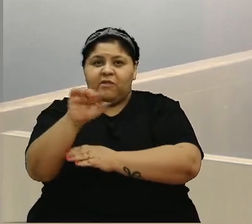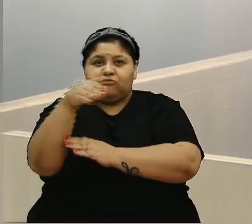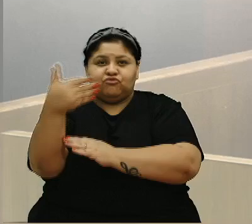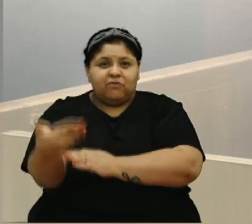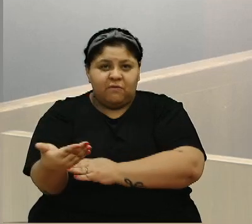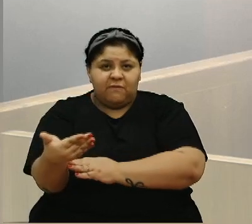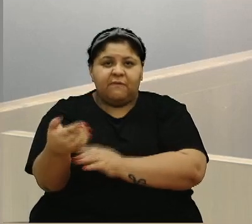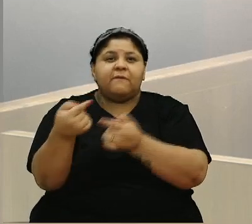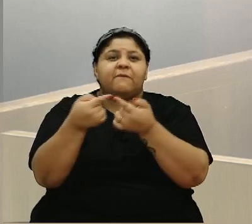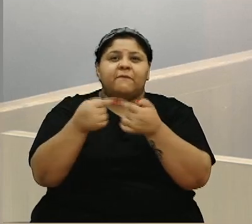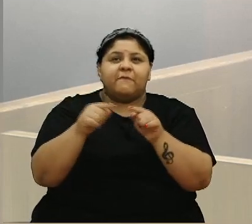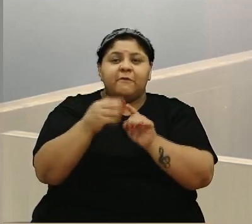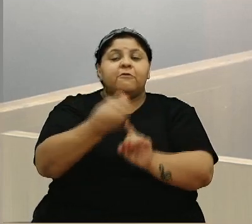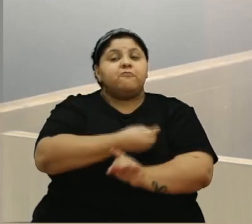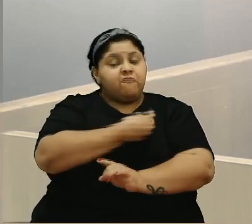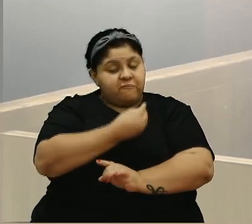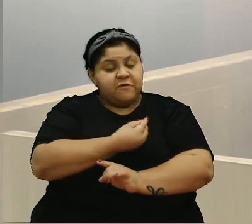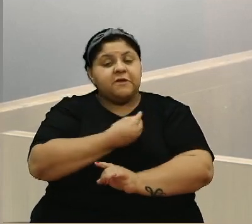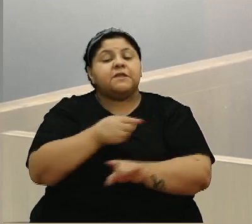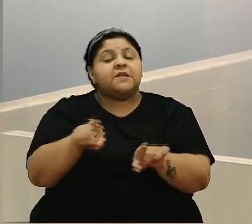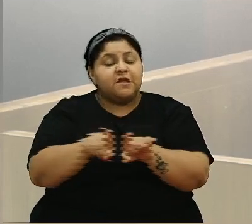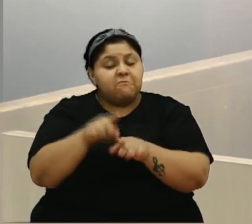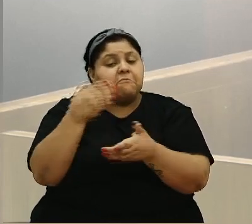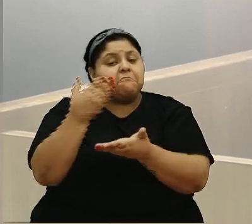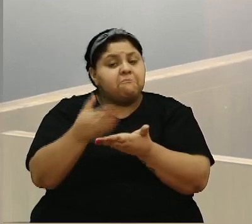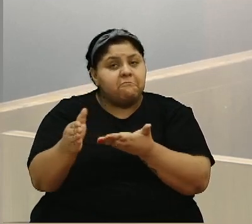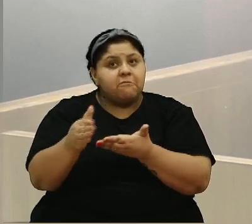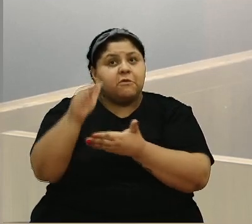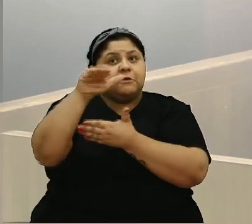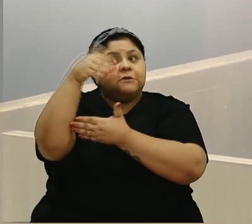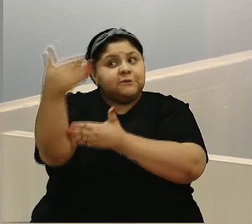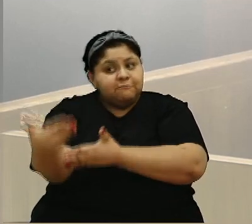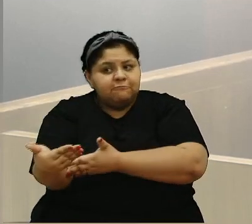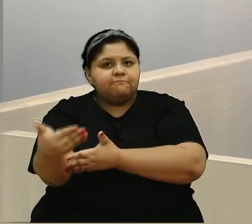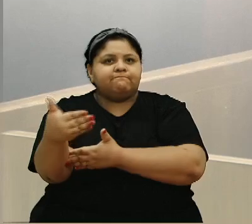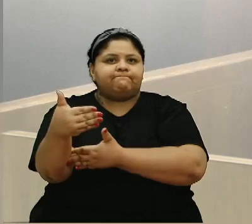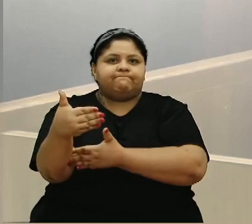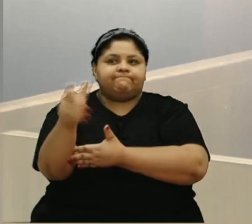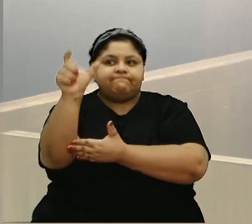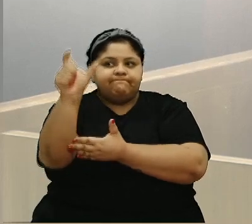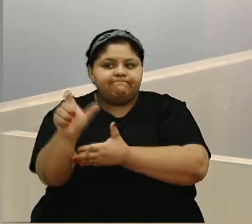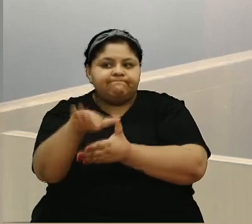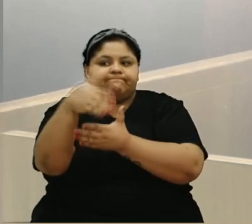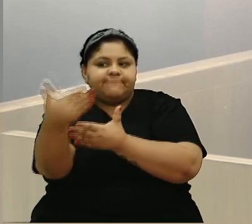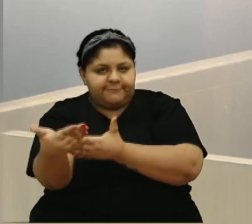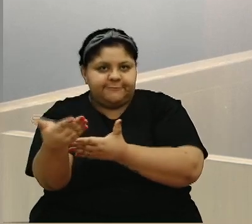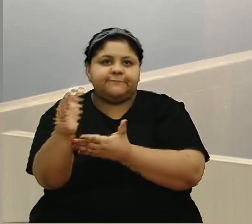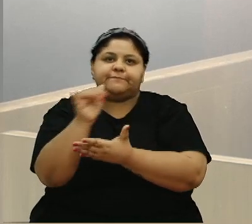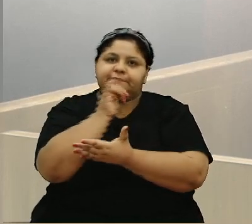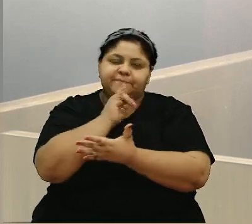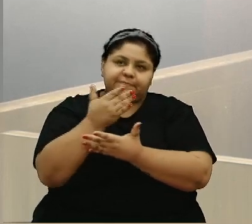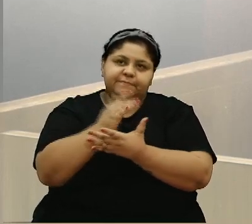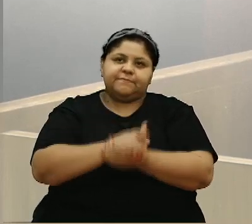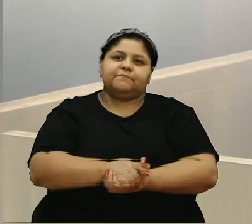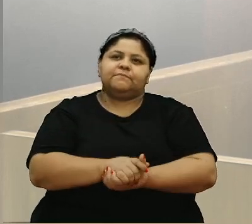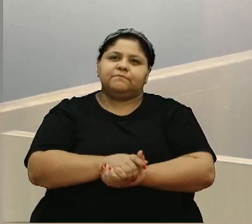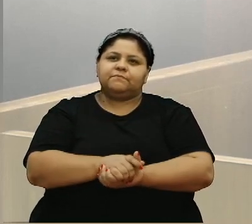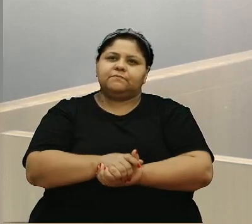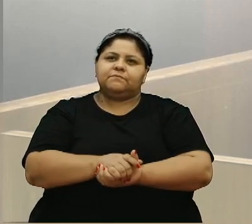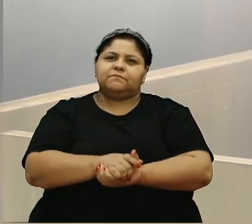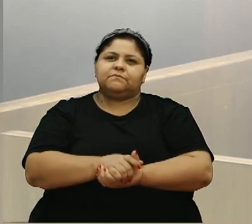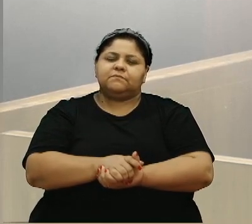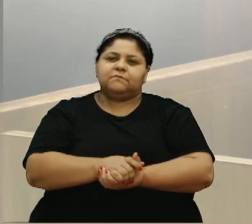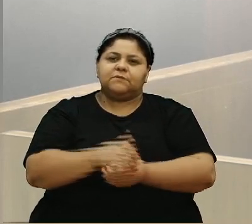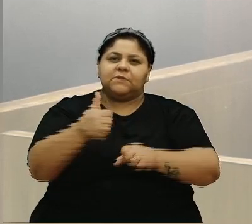patrimônio, mas sim vidas podem ser perdidas se esse muro cair em cima de alguma pessoa. E a promotora Janaína também